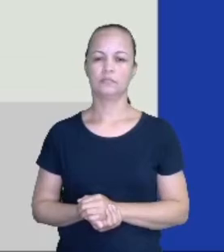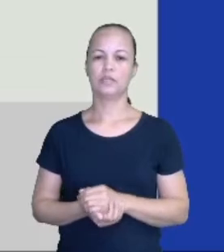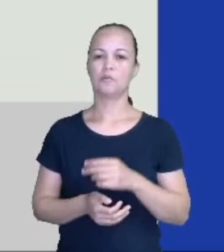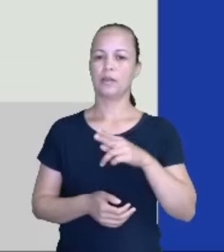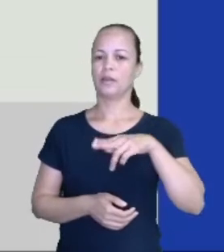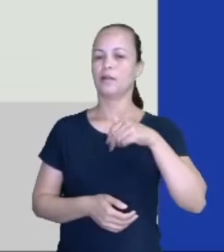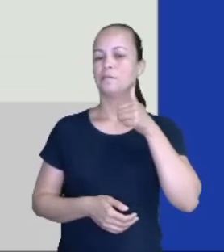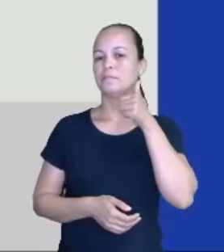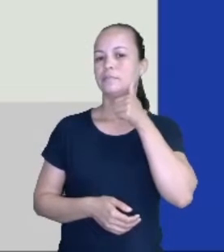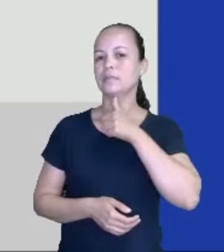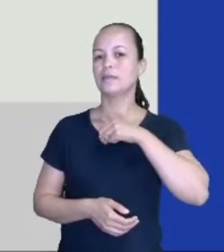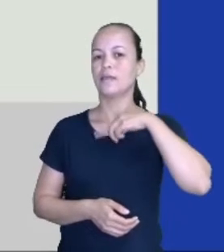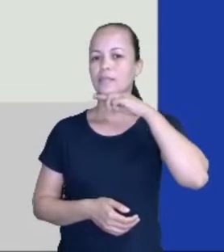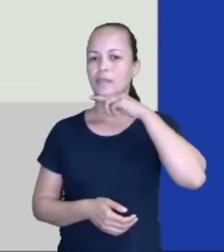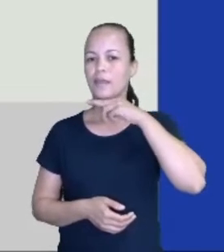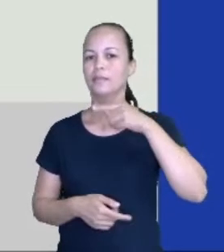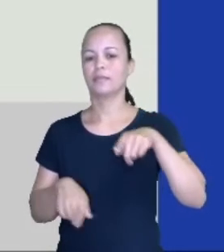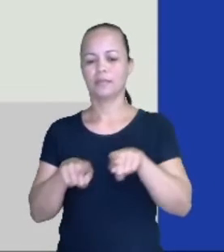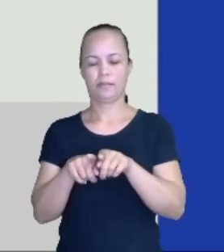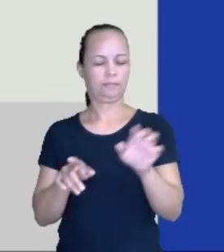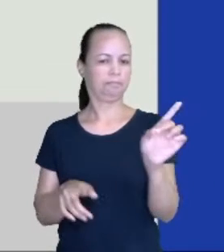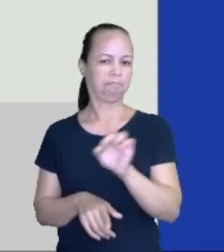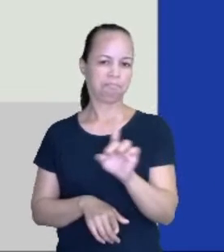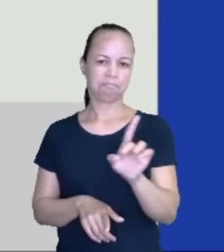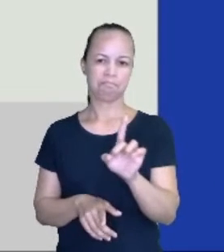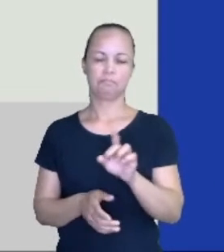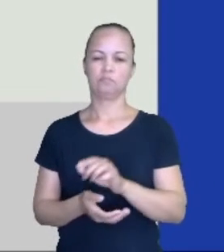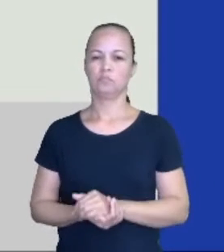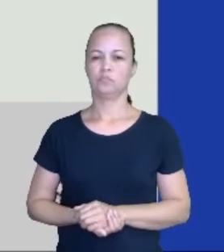Para minha neta também não.